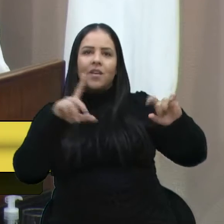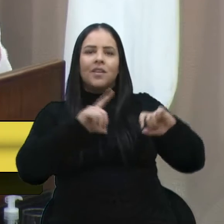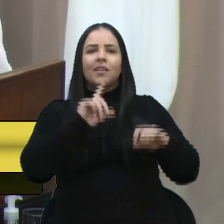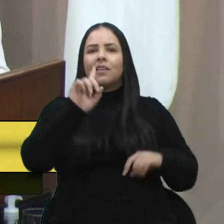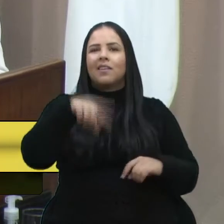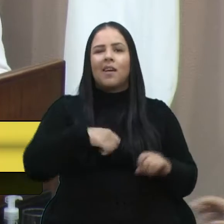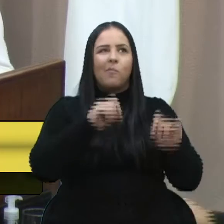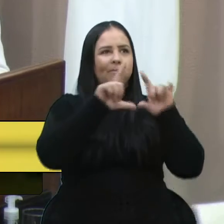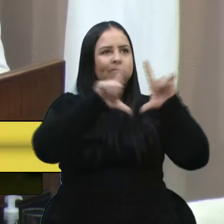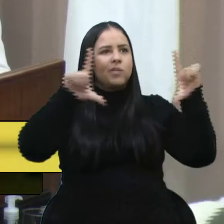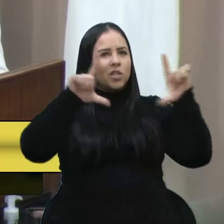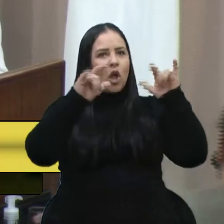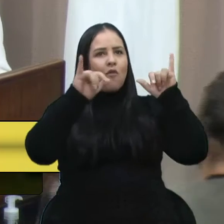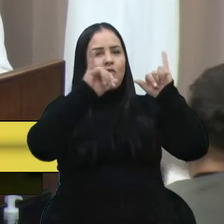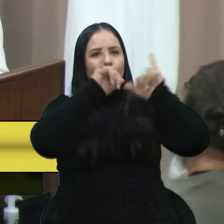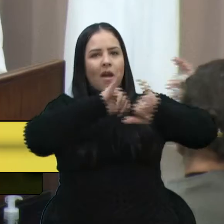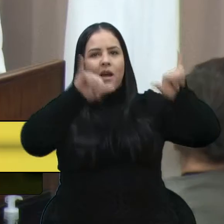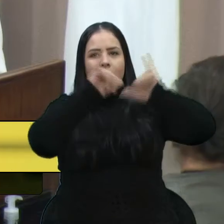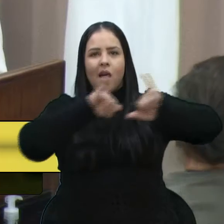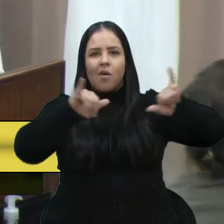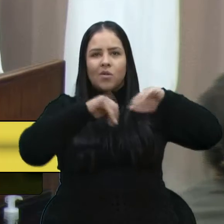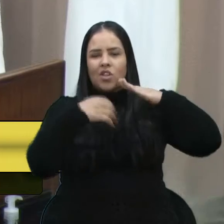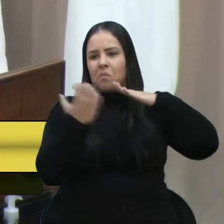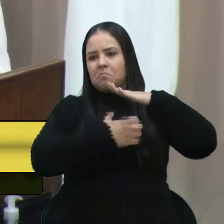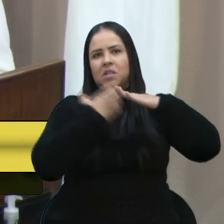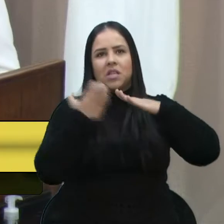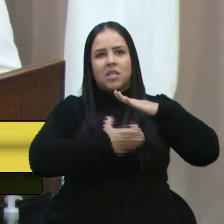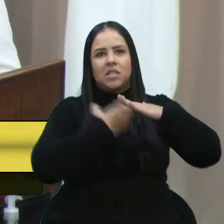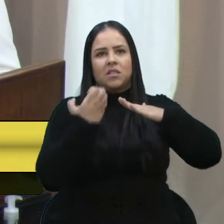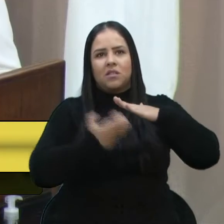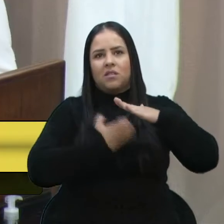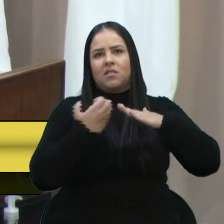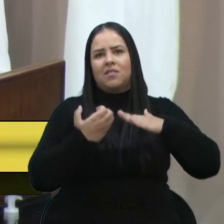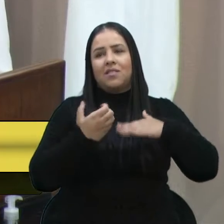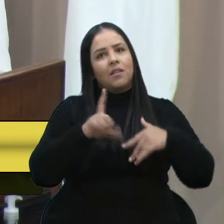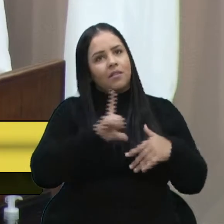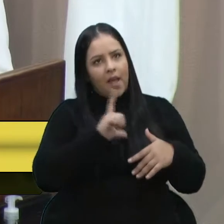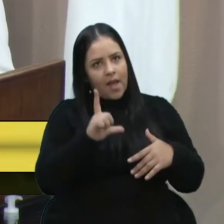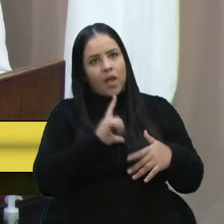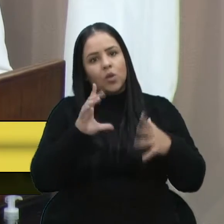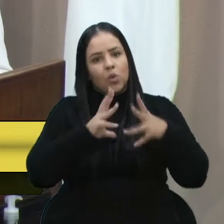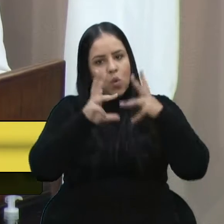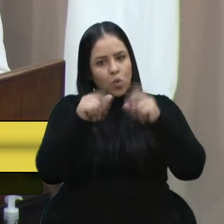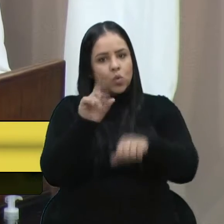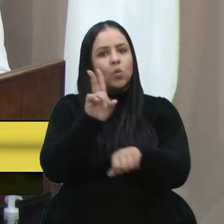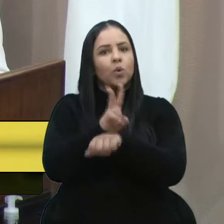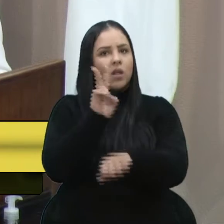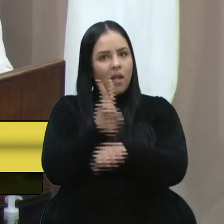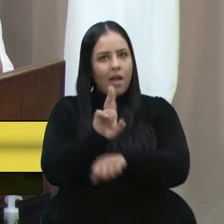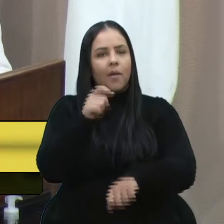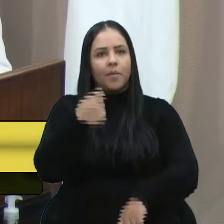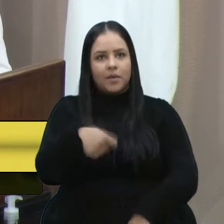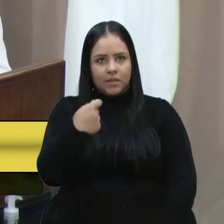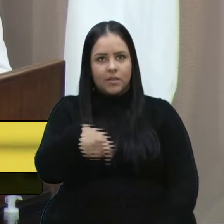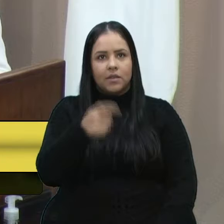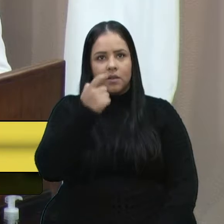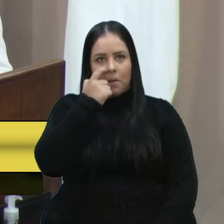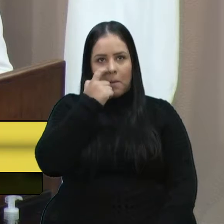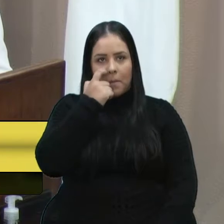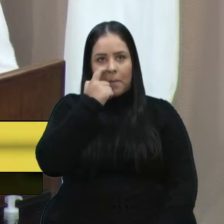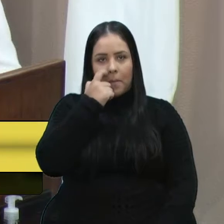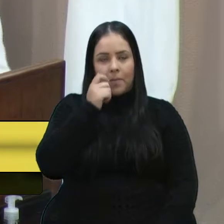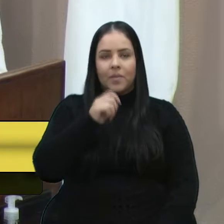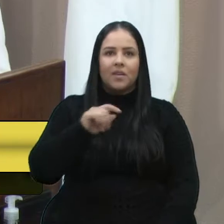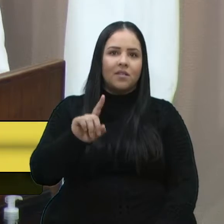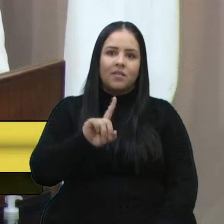de empresas, enfim, que não tem uma série de restrições, claro, aquelas propagandas que não firam direitos humanos, mas,